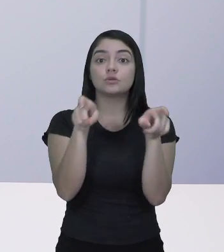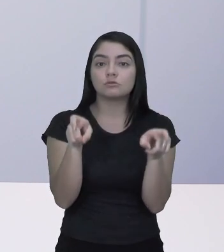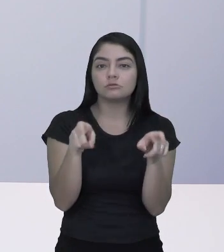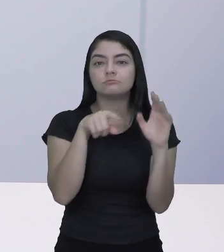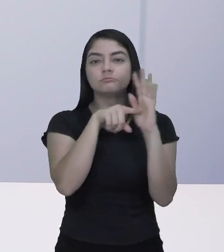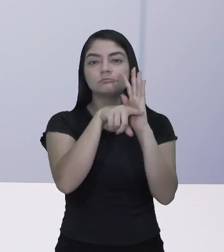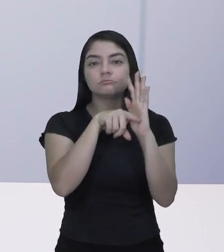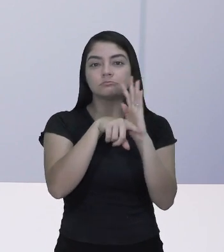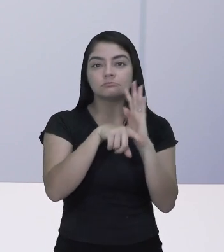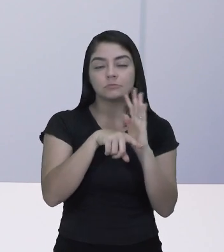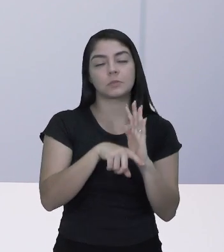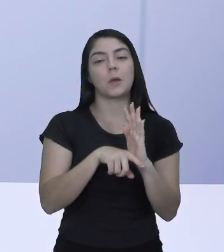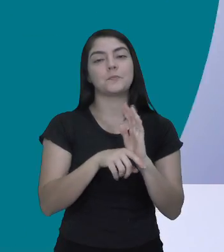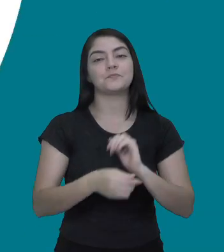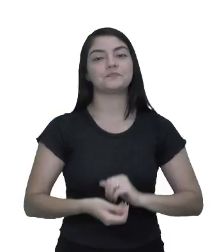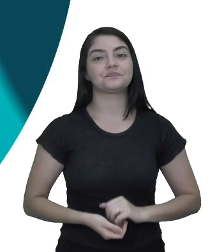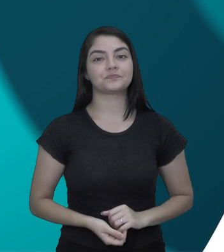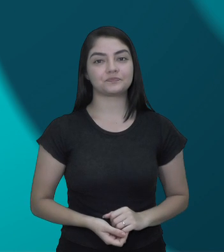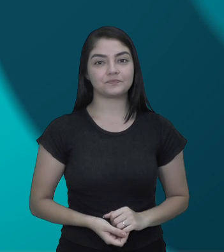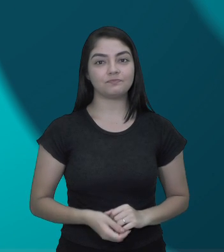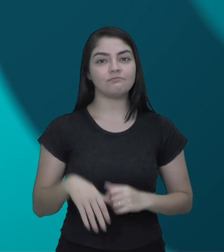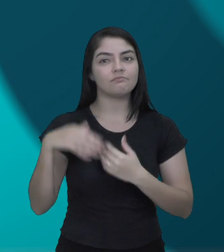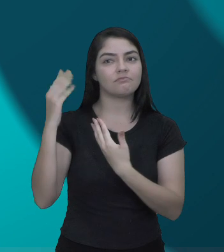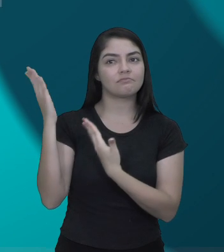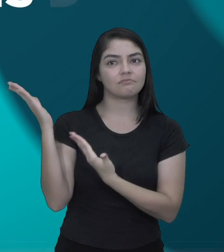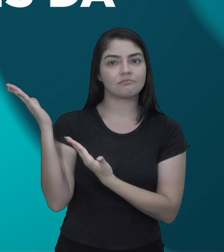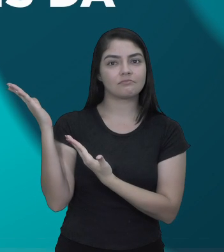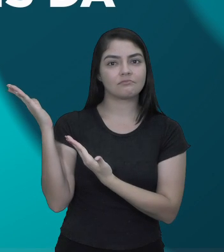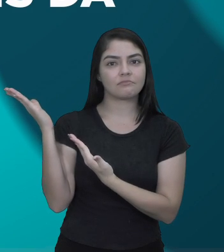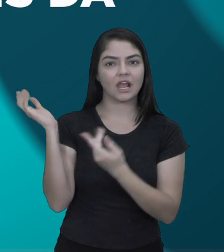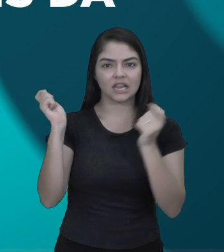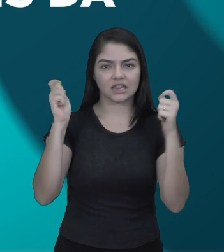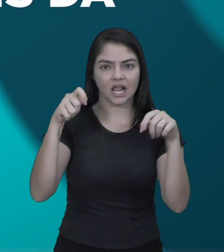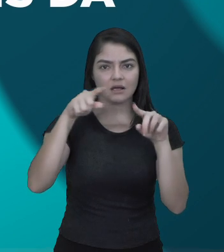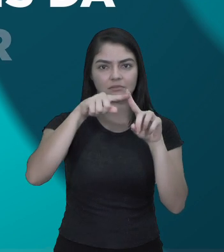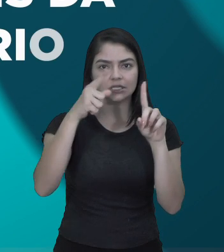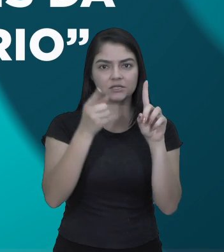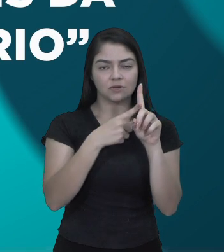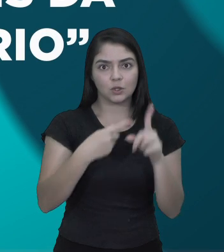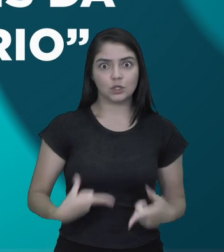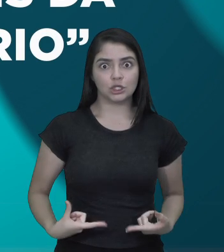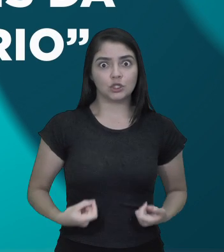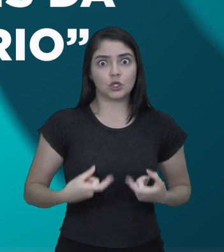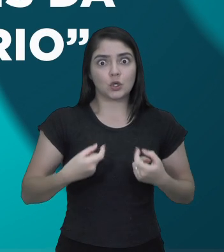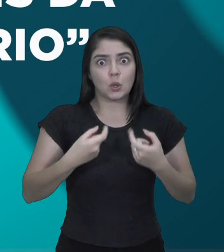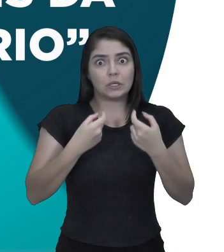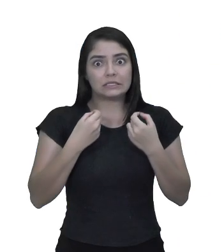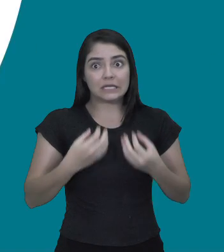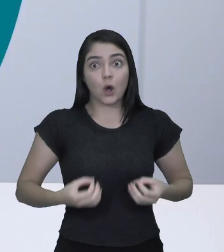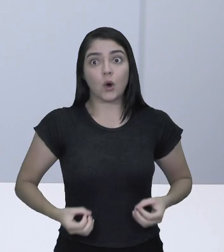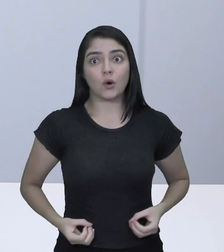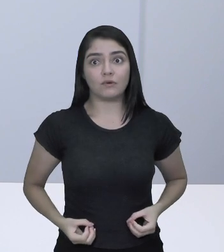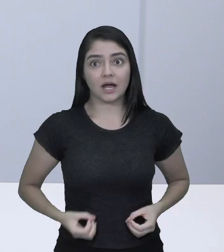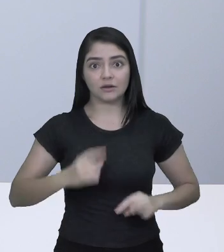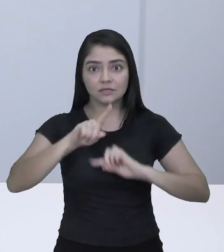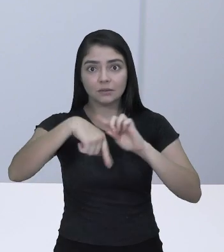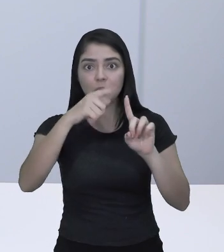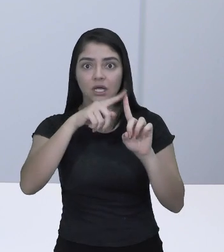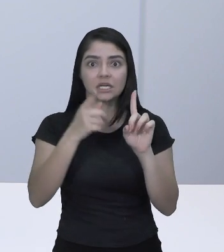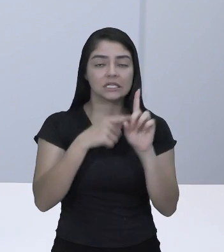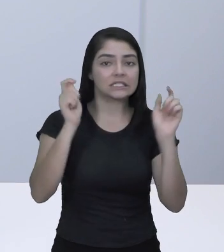complementares baseados nos sintomas da paciente. Posso engravidar mesmo depois da descoberta do câncer de ovário?